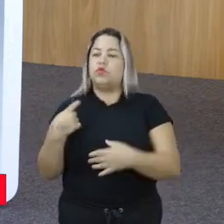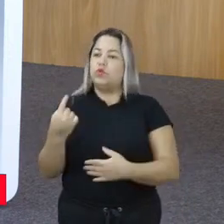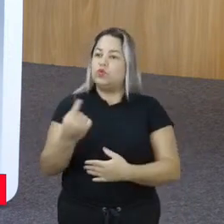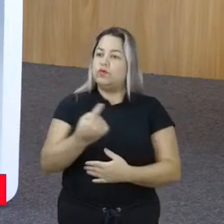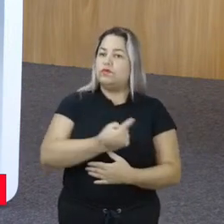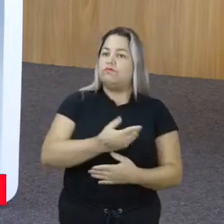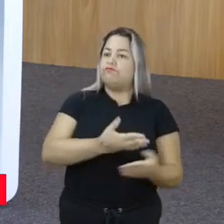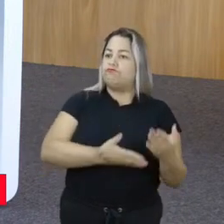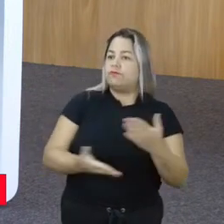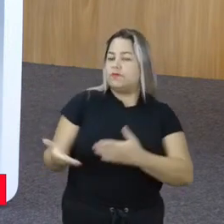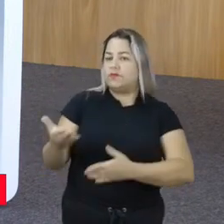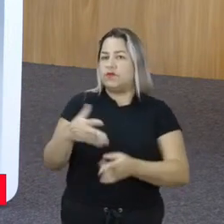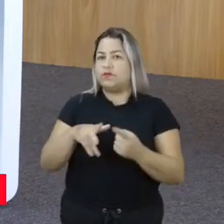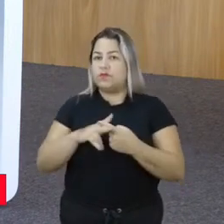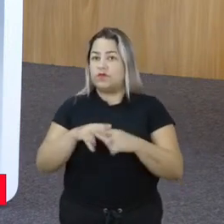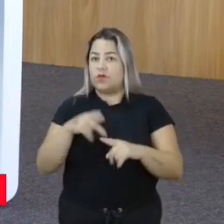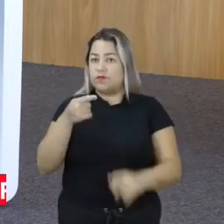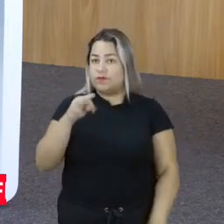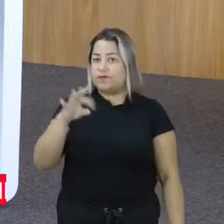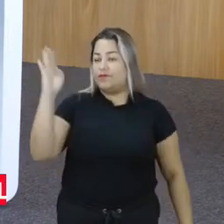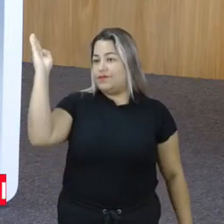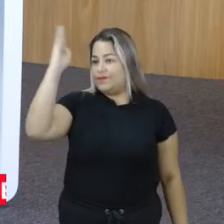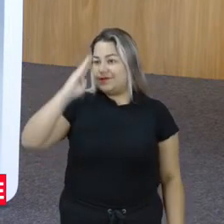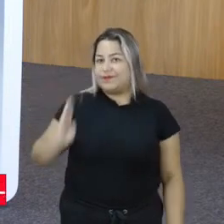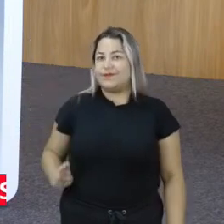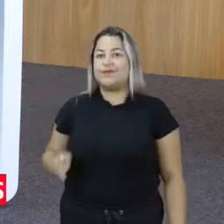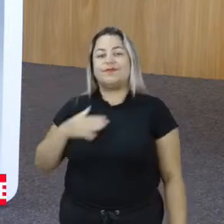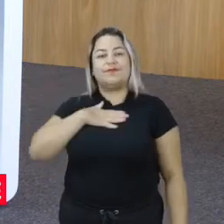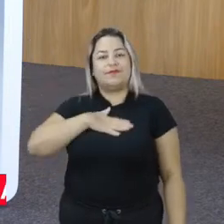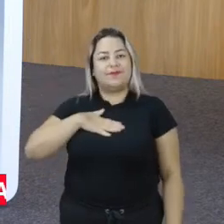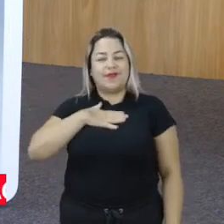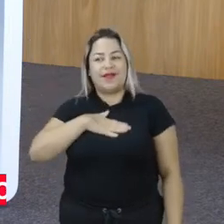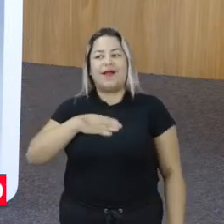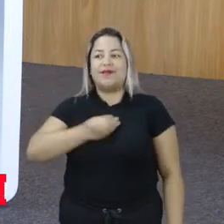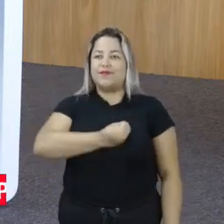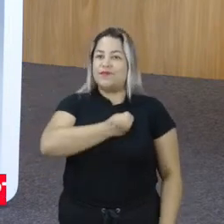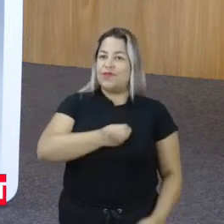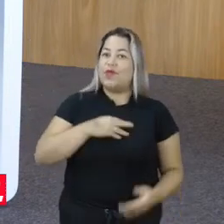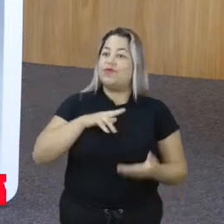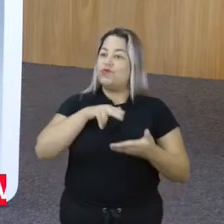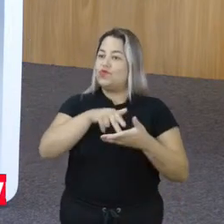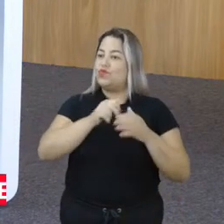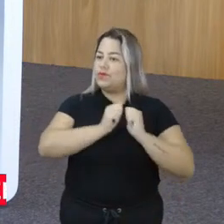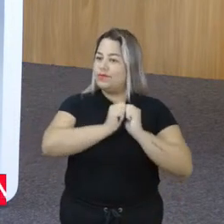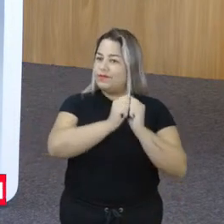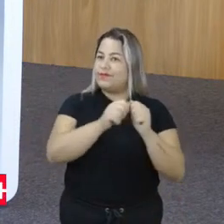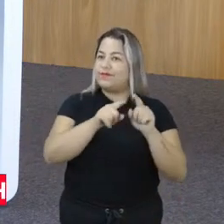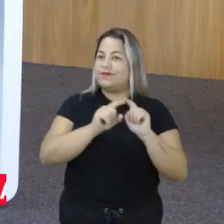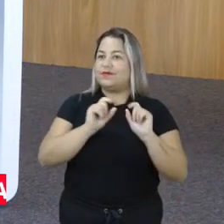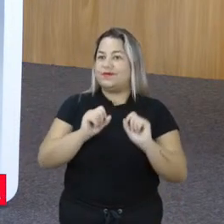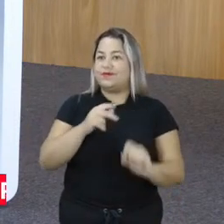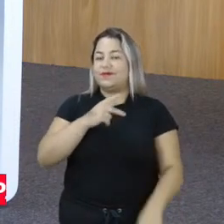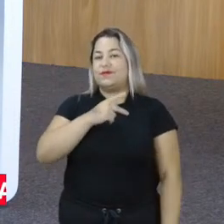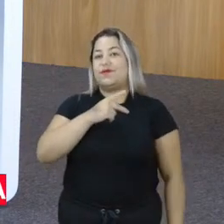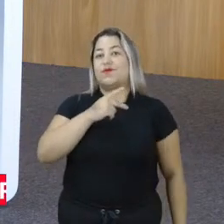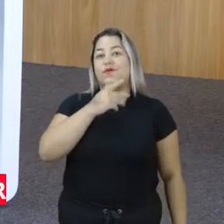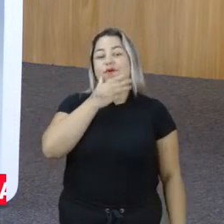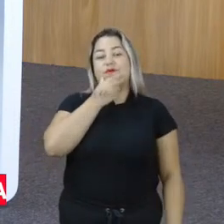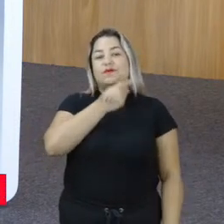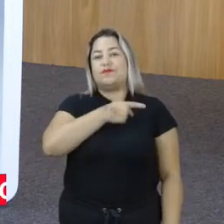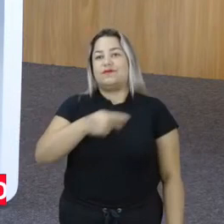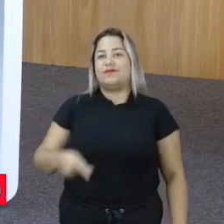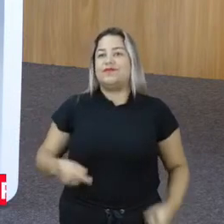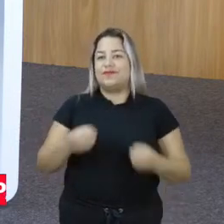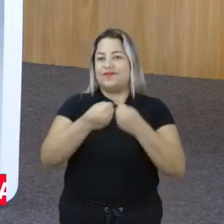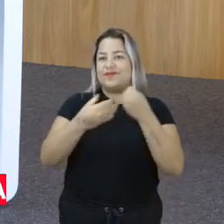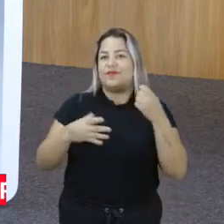essa importante ferramenta do PT Brasil. Um prazer estar aqui com vocês. Prazer é nosso. O presidente está sumido do nosso chat Democracia,